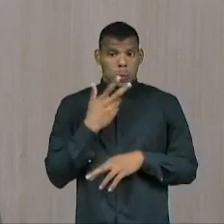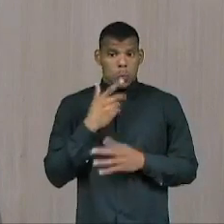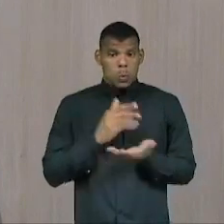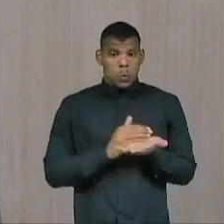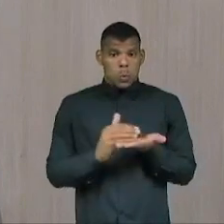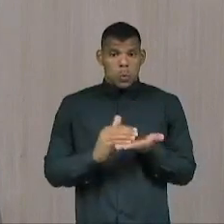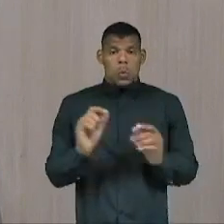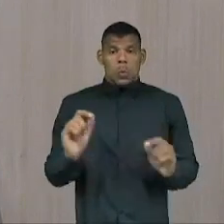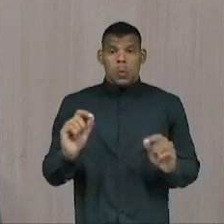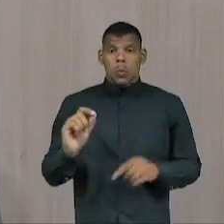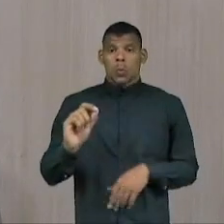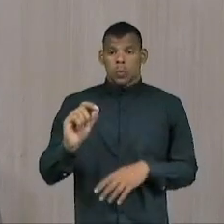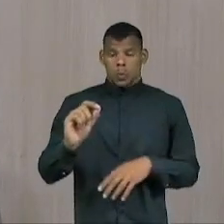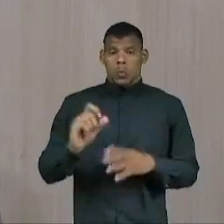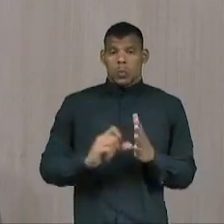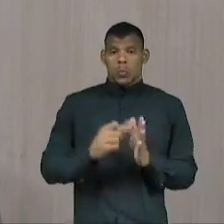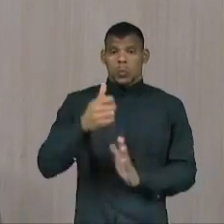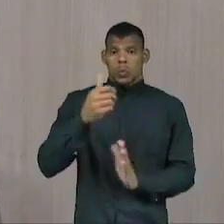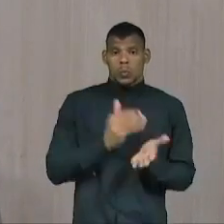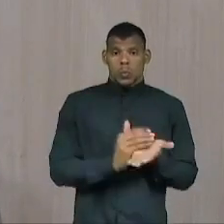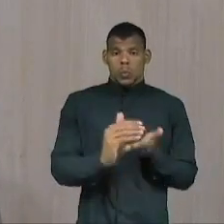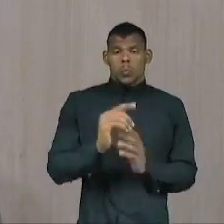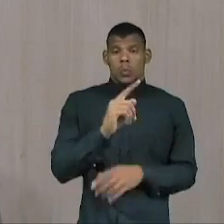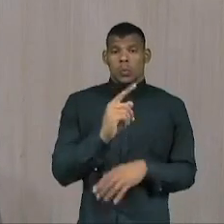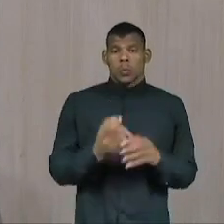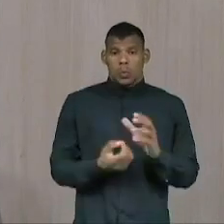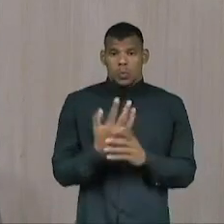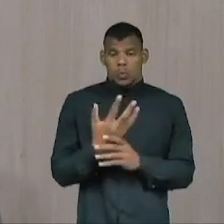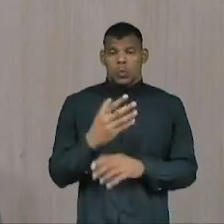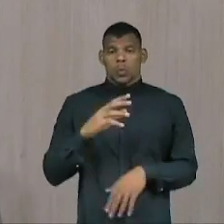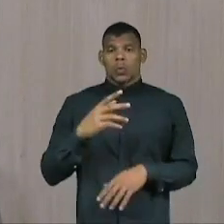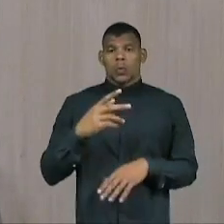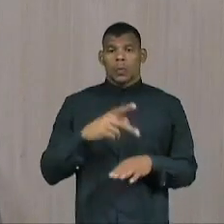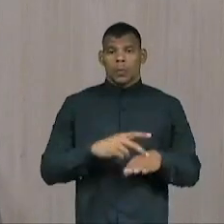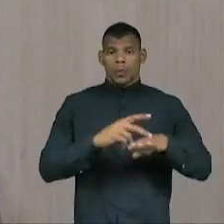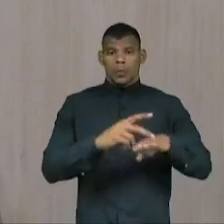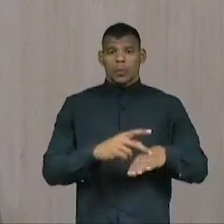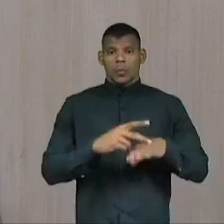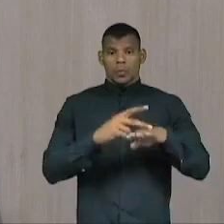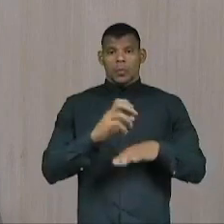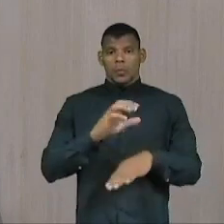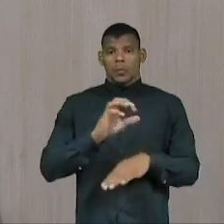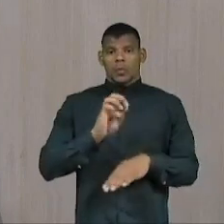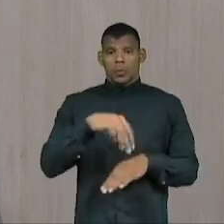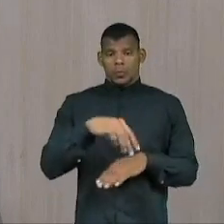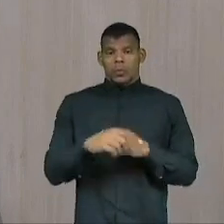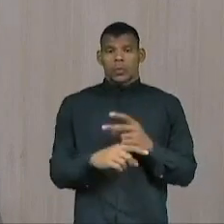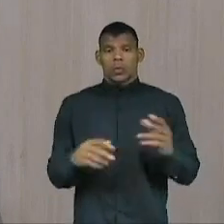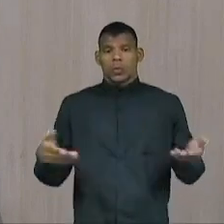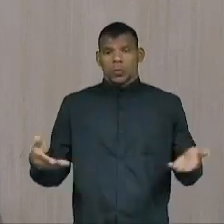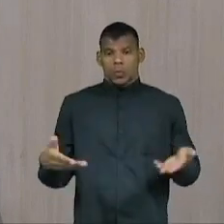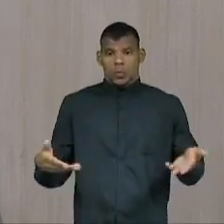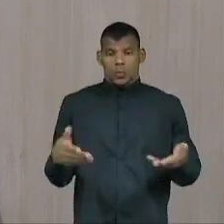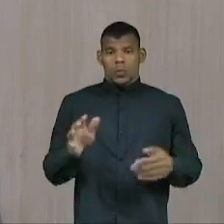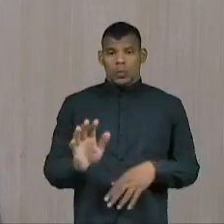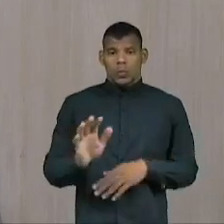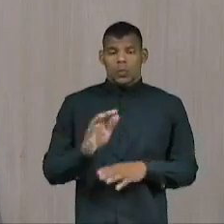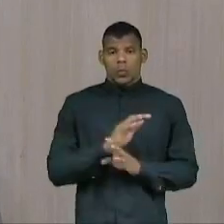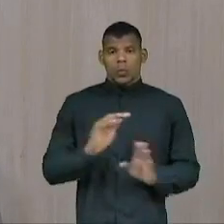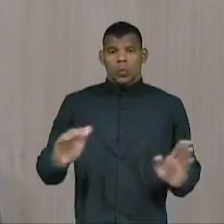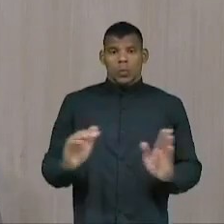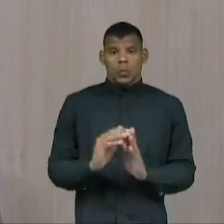a ser Pioneiro desde a implantação do Porto Pecém mas que temos hoje todas as